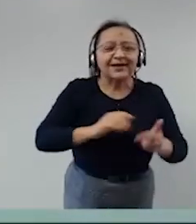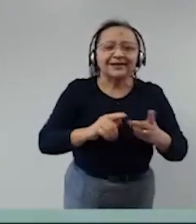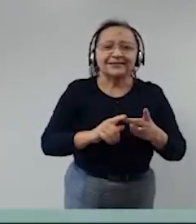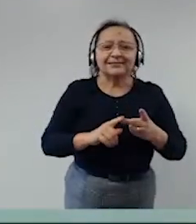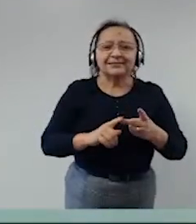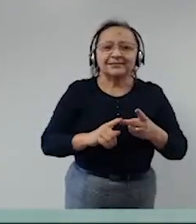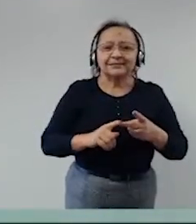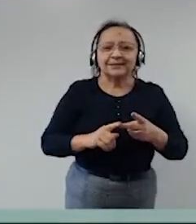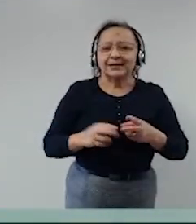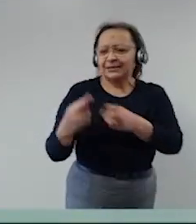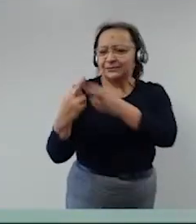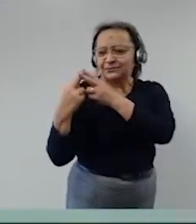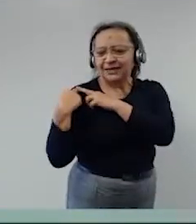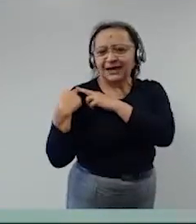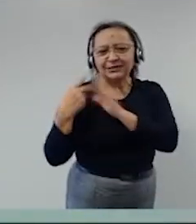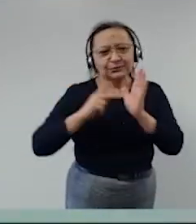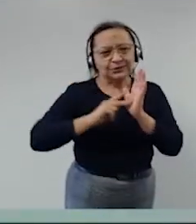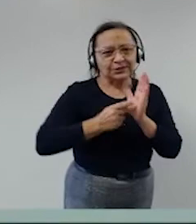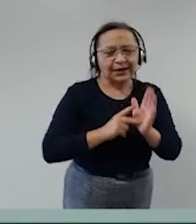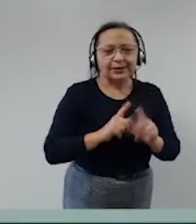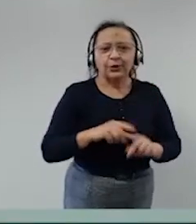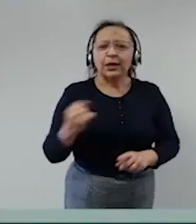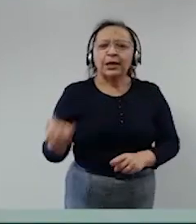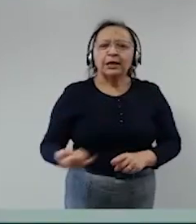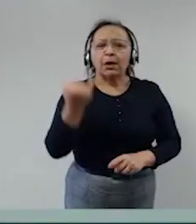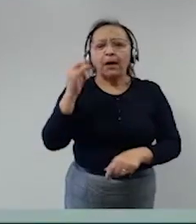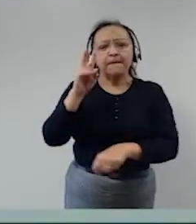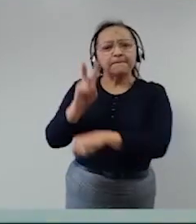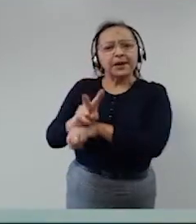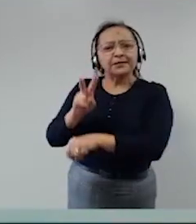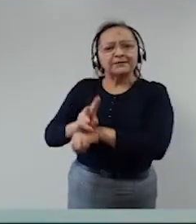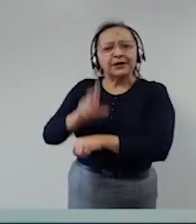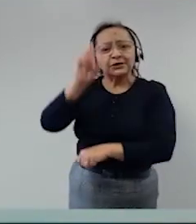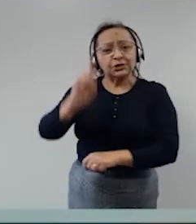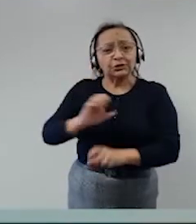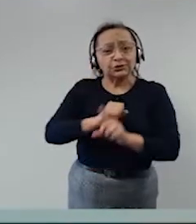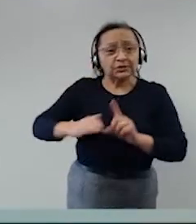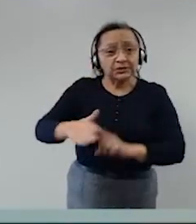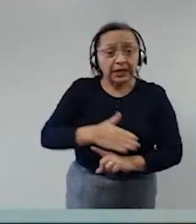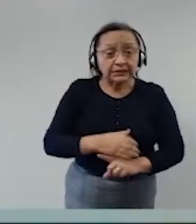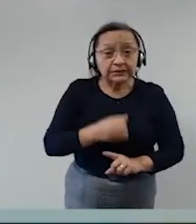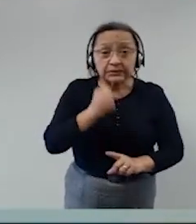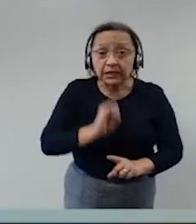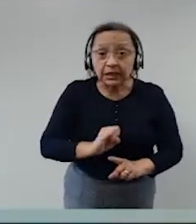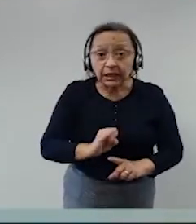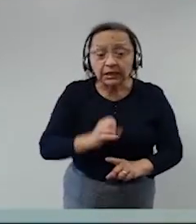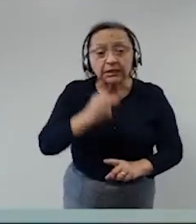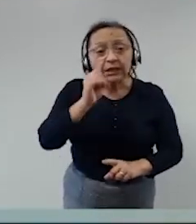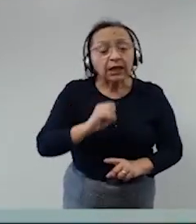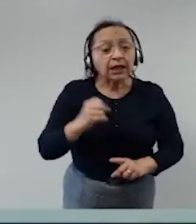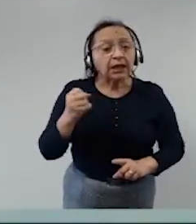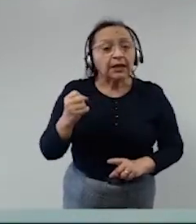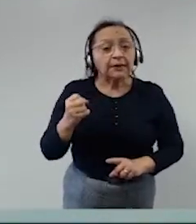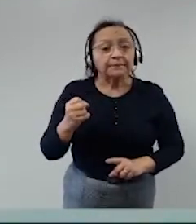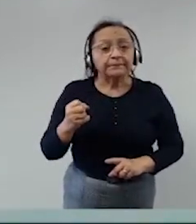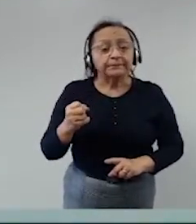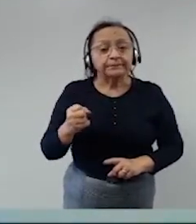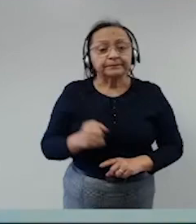papel do sindicato, importância de preservação de direitos sociais. Se nós não tivermos